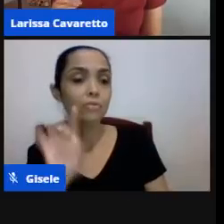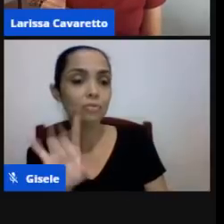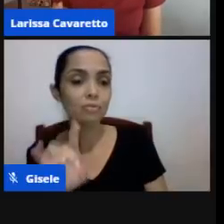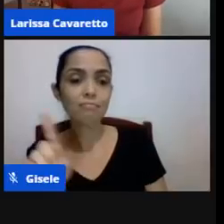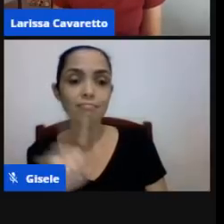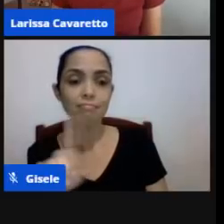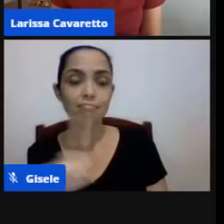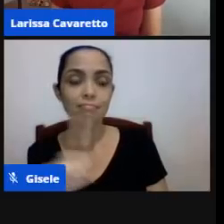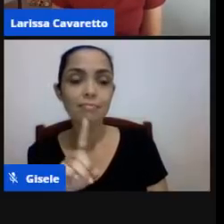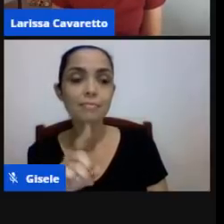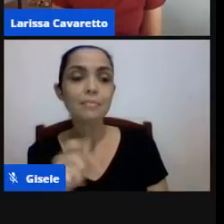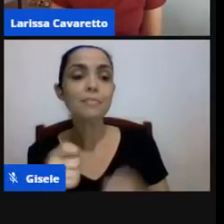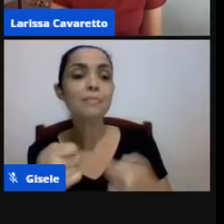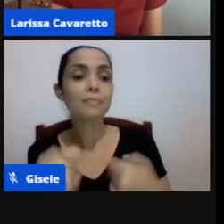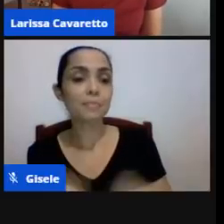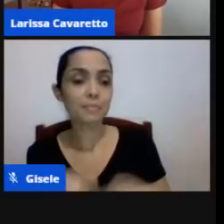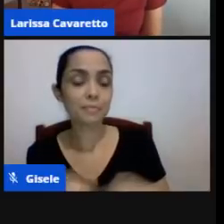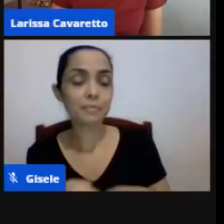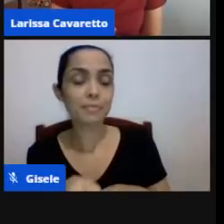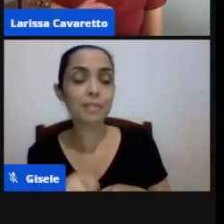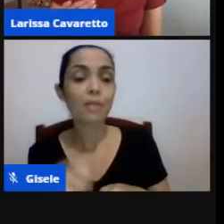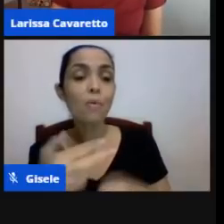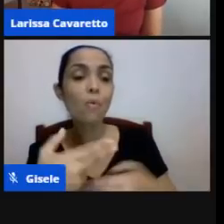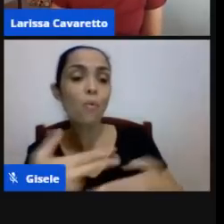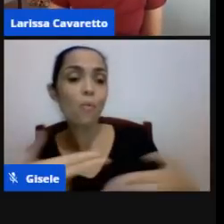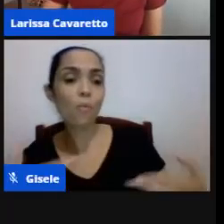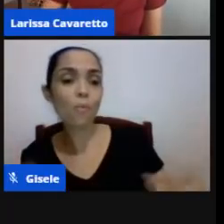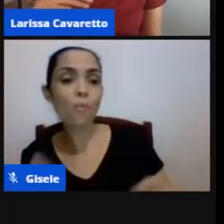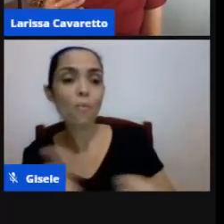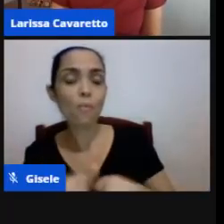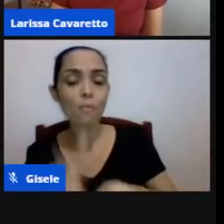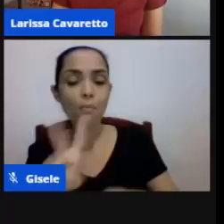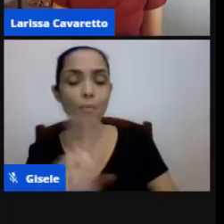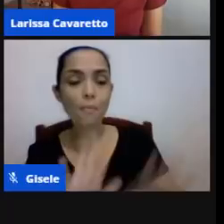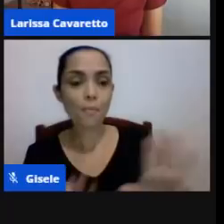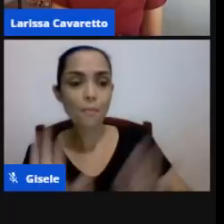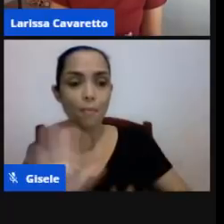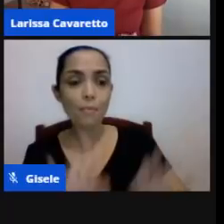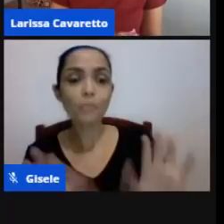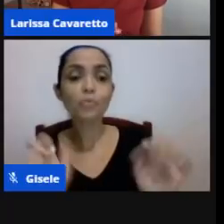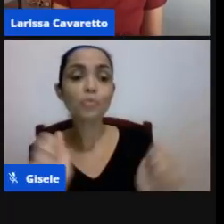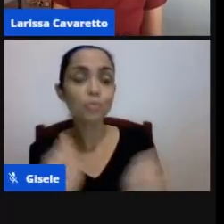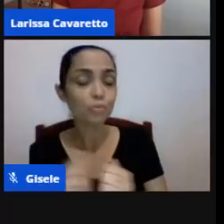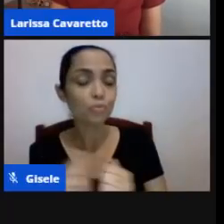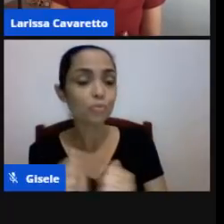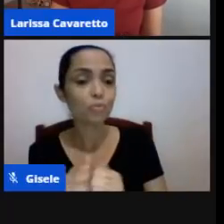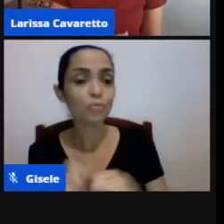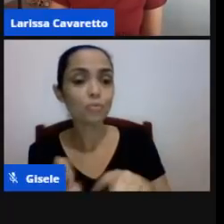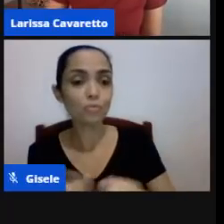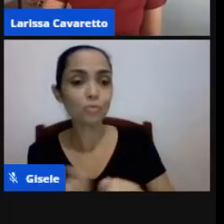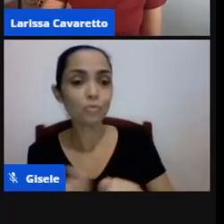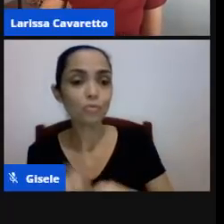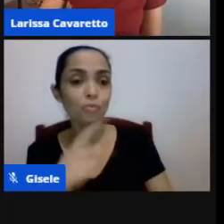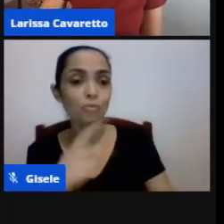forma isolada, não resolve o problema. Então, tem que ser tomadas medidas juntamente com a